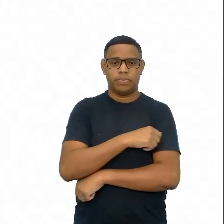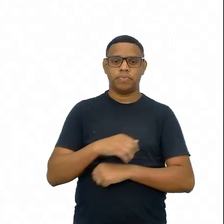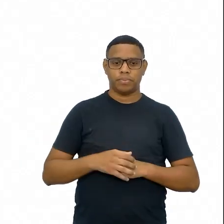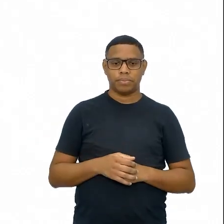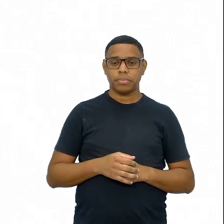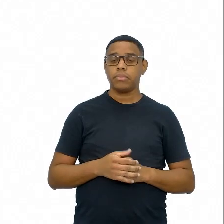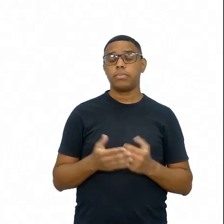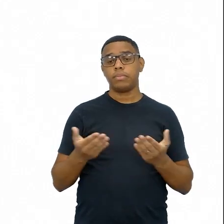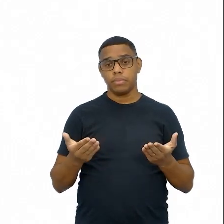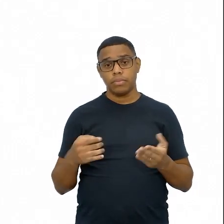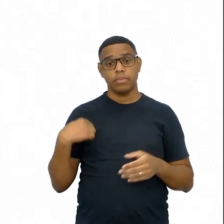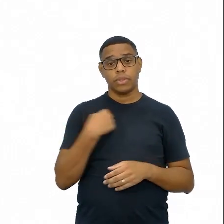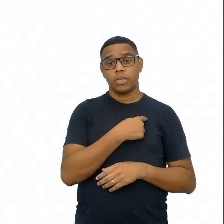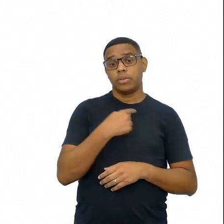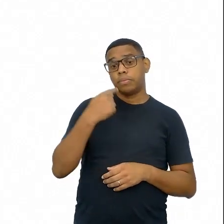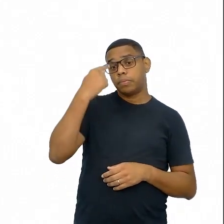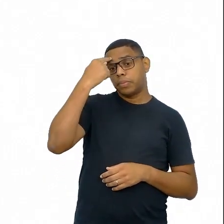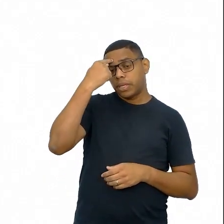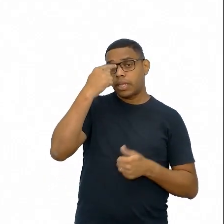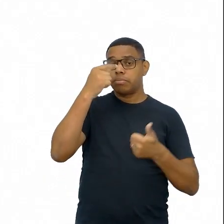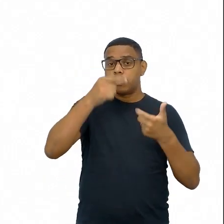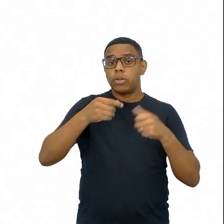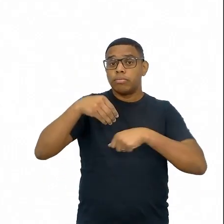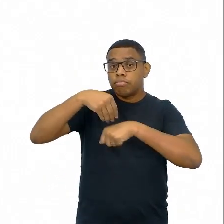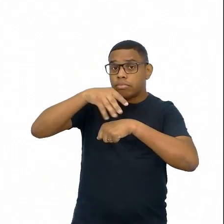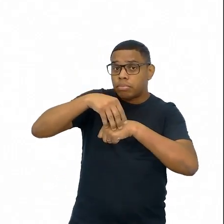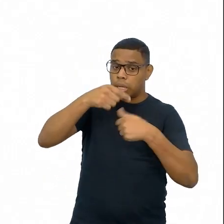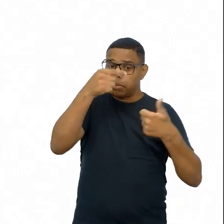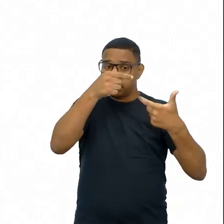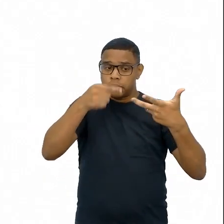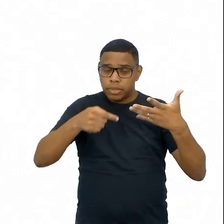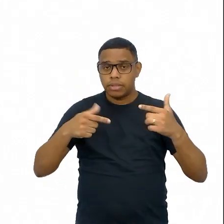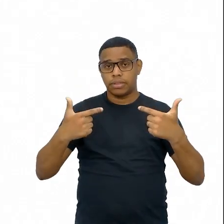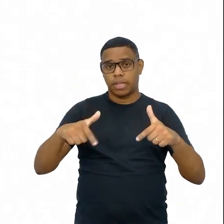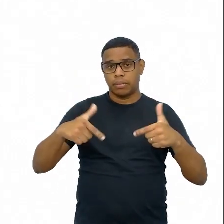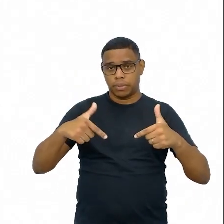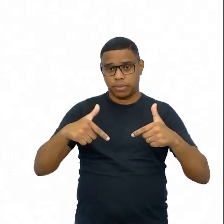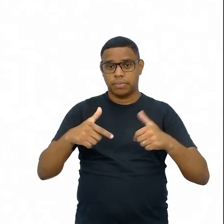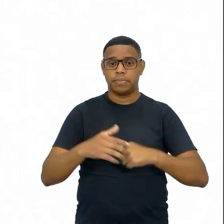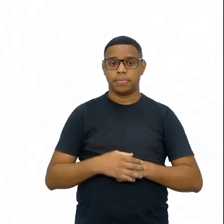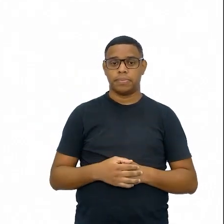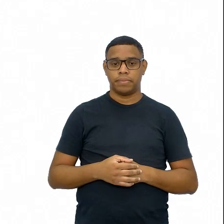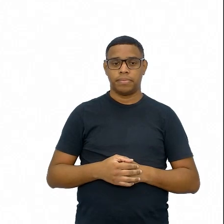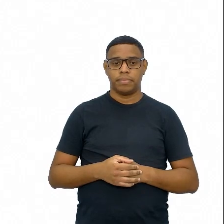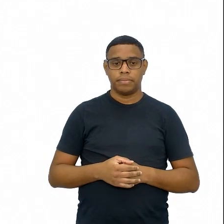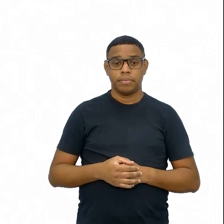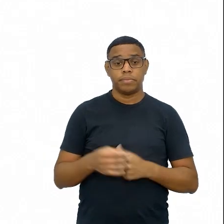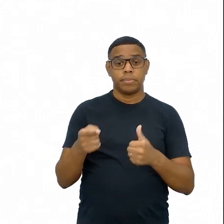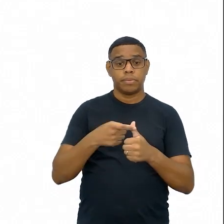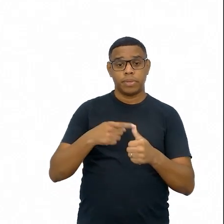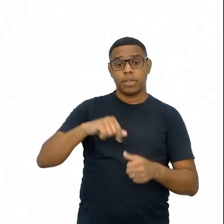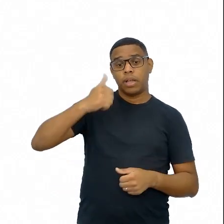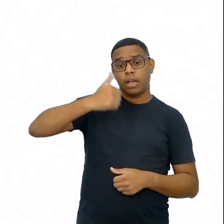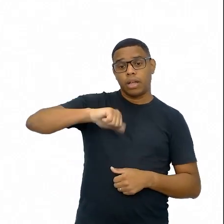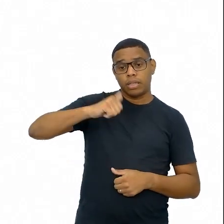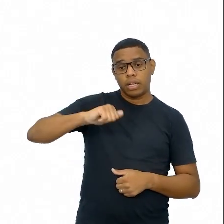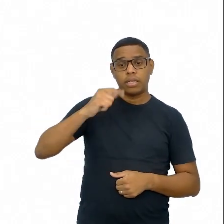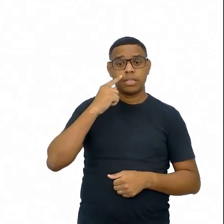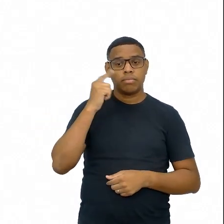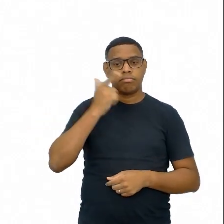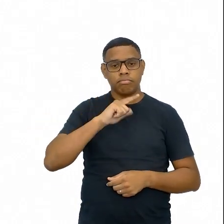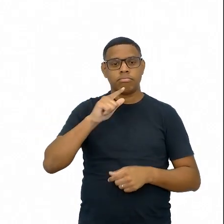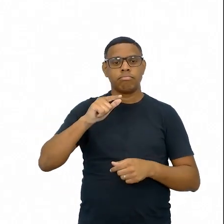Então, para isso, nós pensamos em algumas sugestões aí de trabalho. Então, primeiro, analisar os resultados,